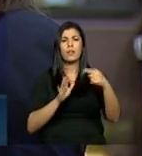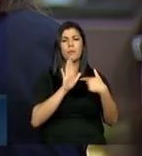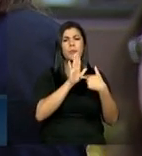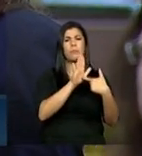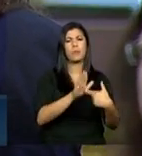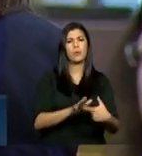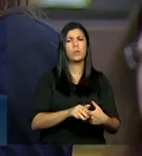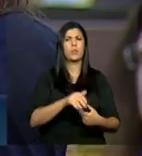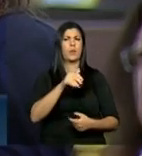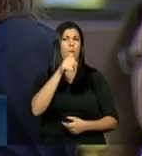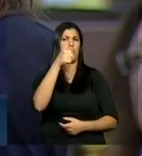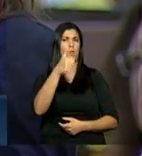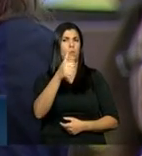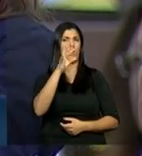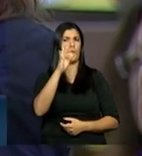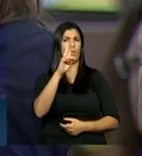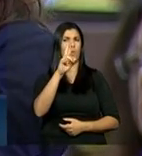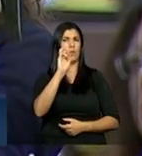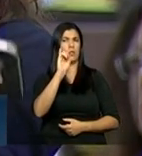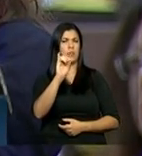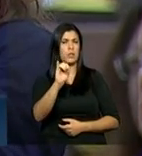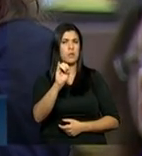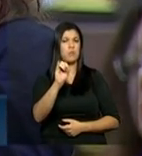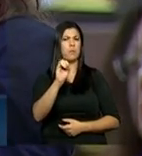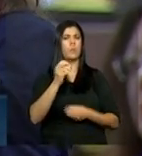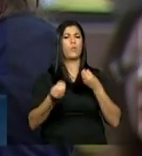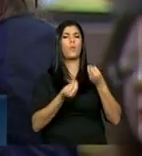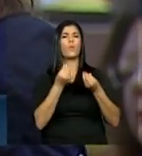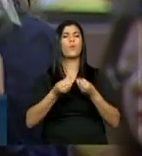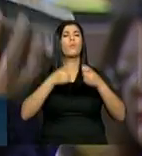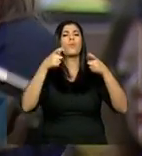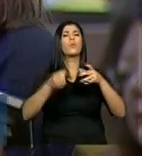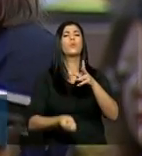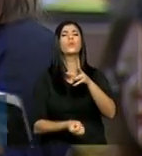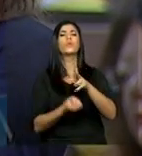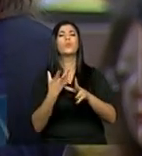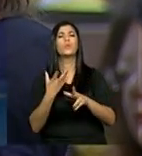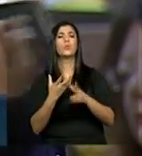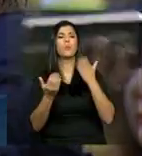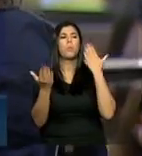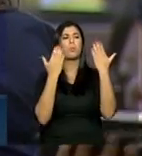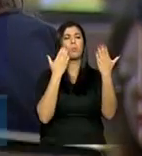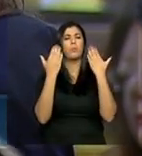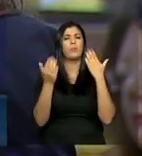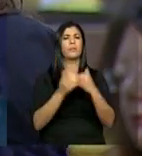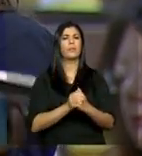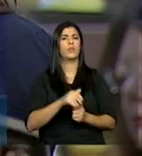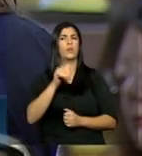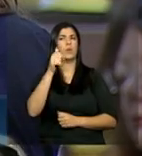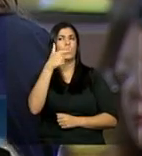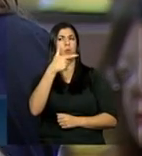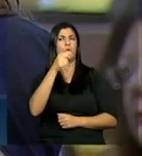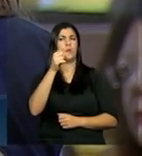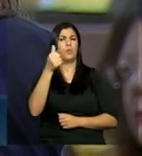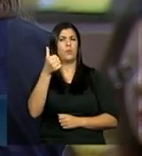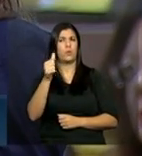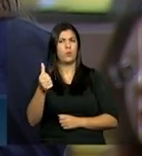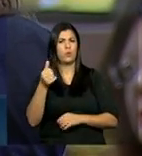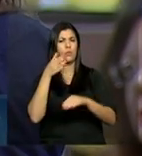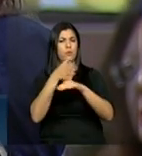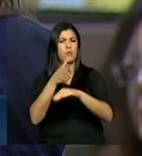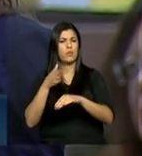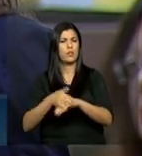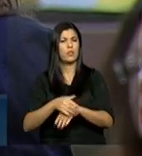1 trilhão e 104. Então... Da onde que surgiu essa diferença? Se a previsão inicial em 2011 eram 799